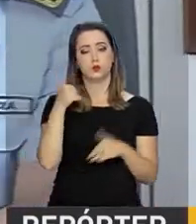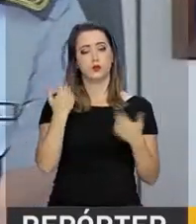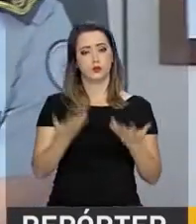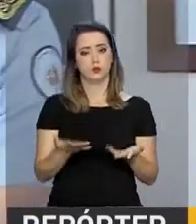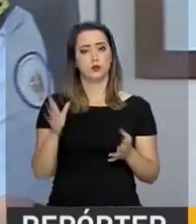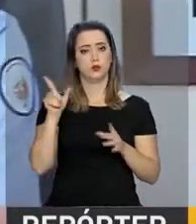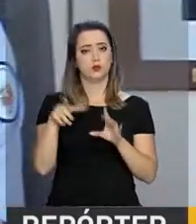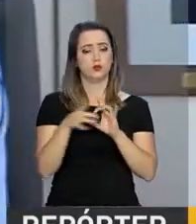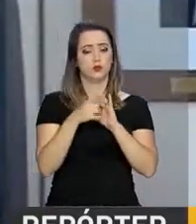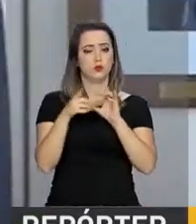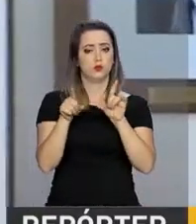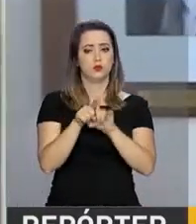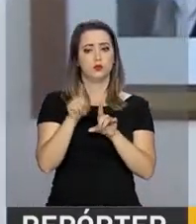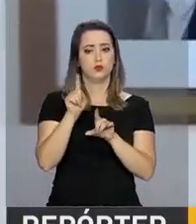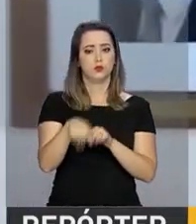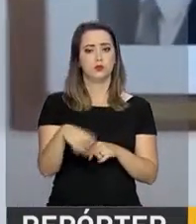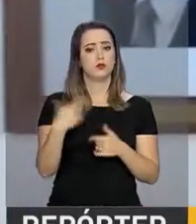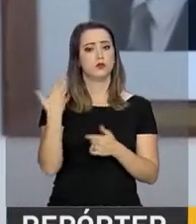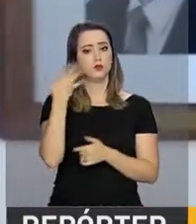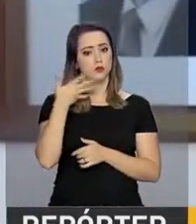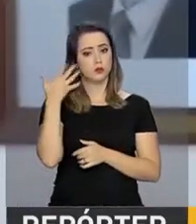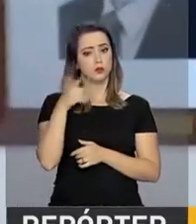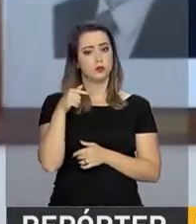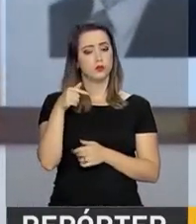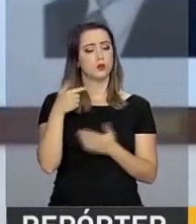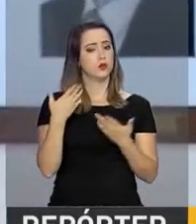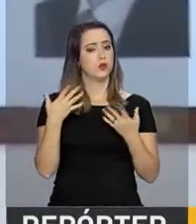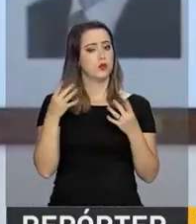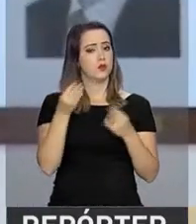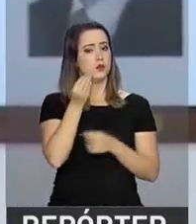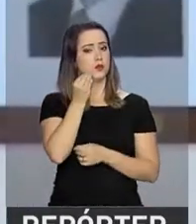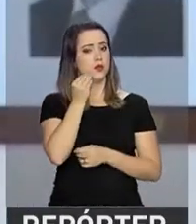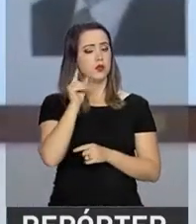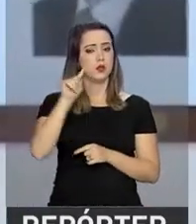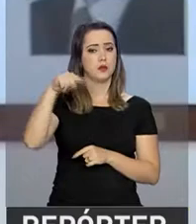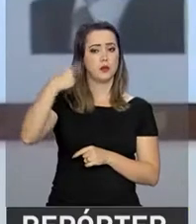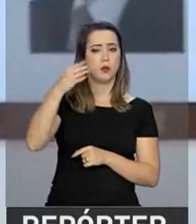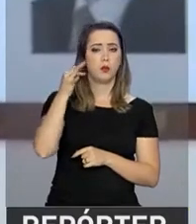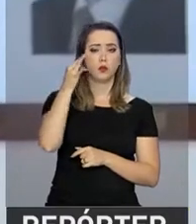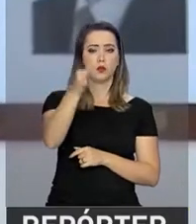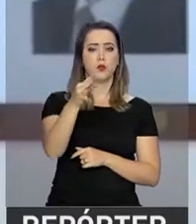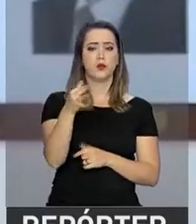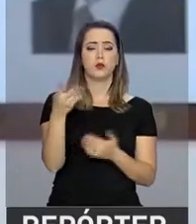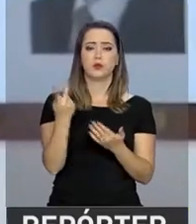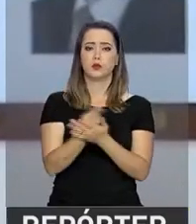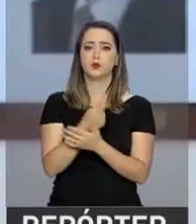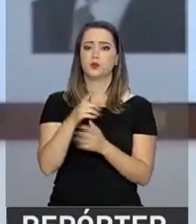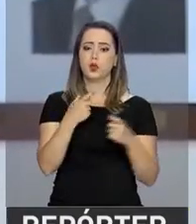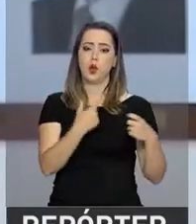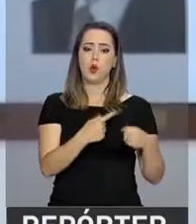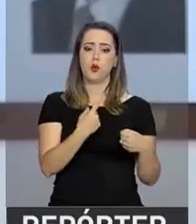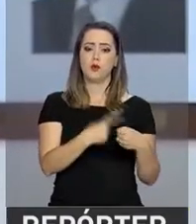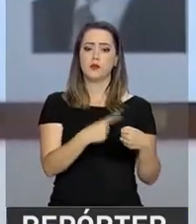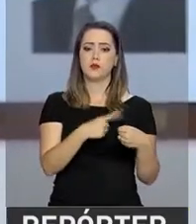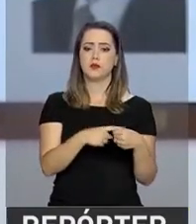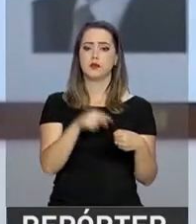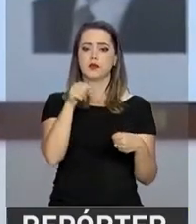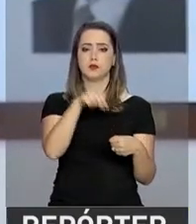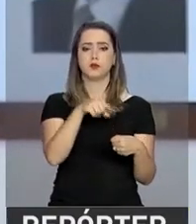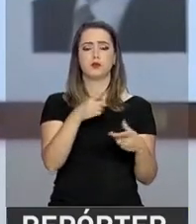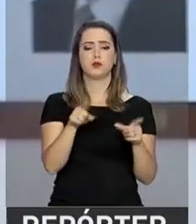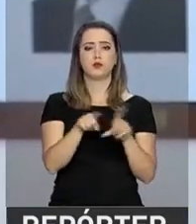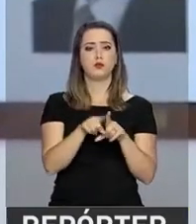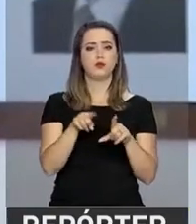essa integração, evidentemente, que deixa lições, deixa experiência para outras operações feitas a nível regional e